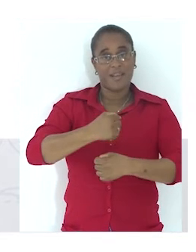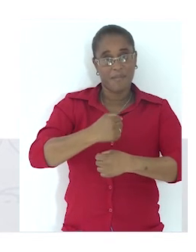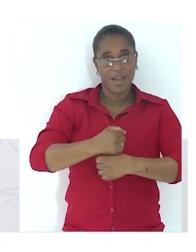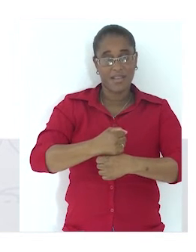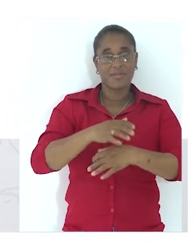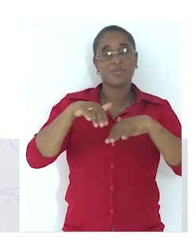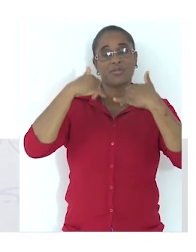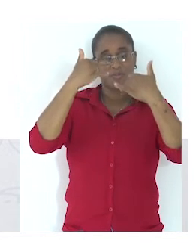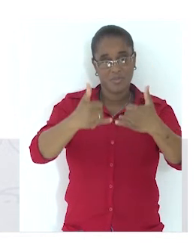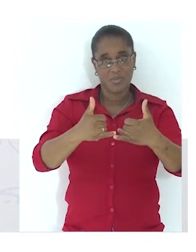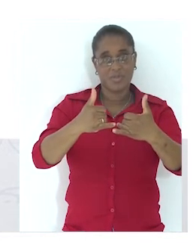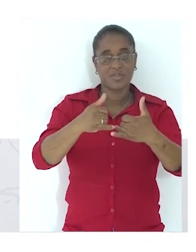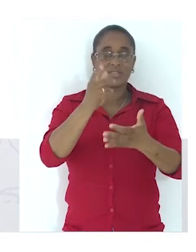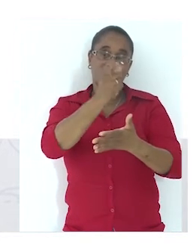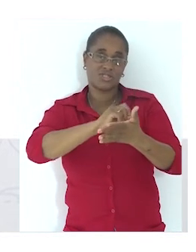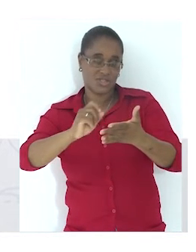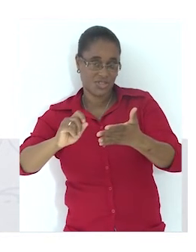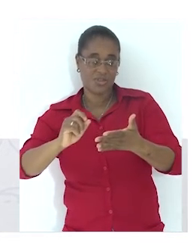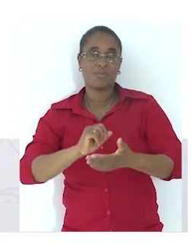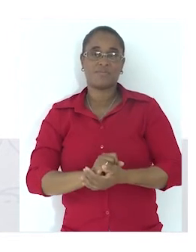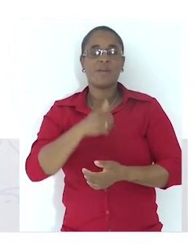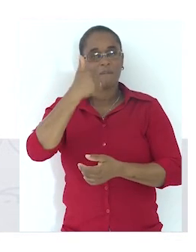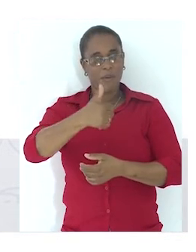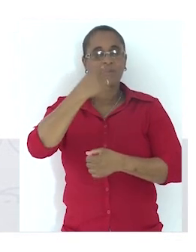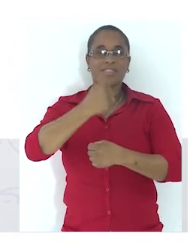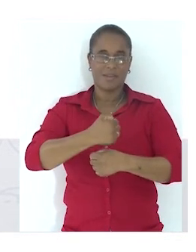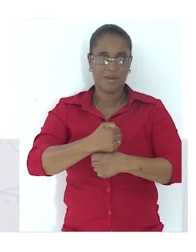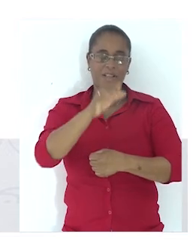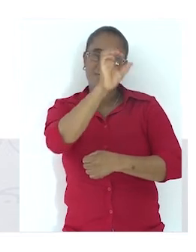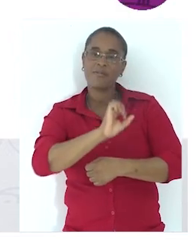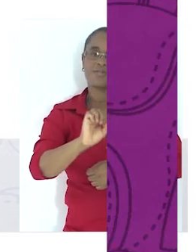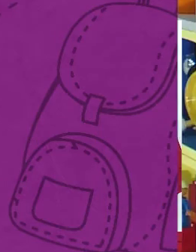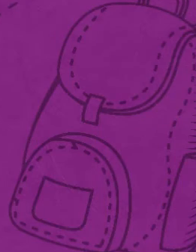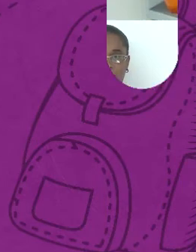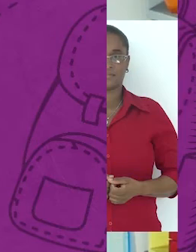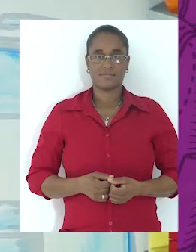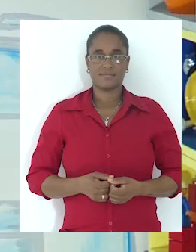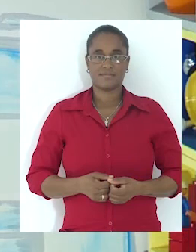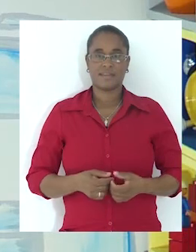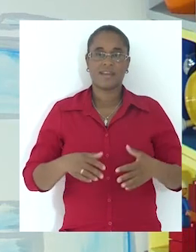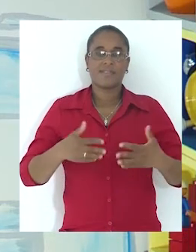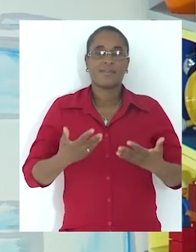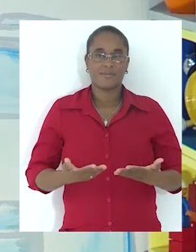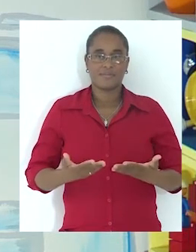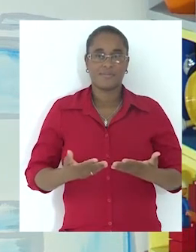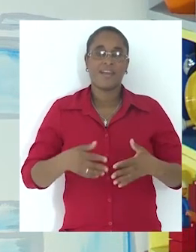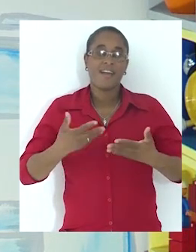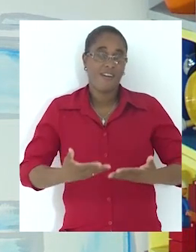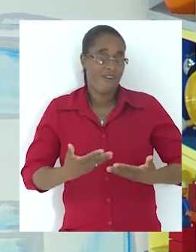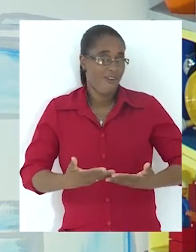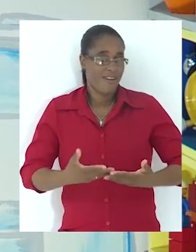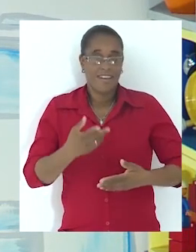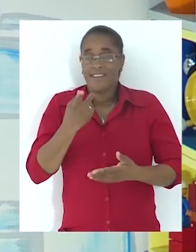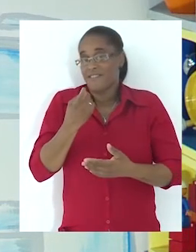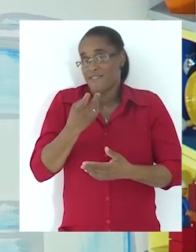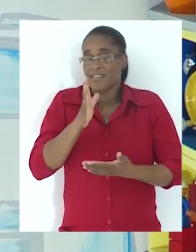posterior da transcrição. Bom trabalho para vocês. Então, agora